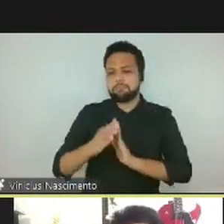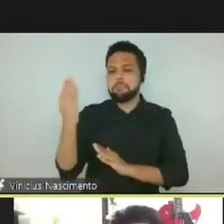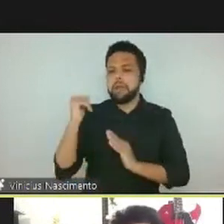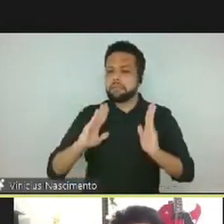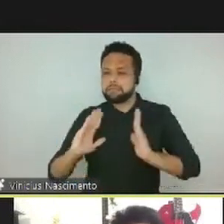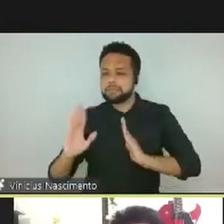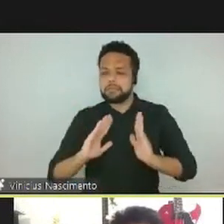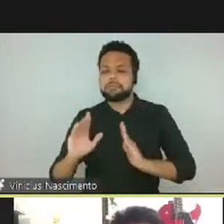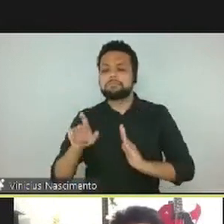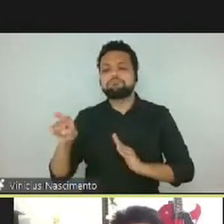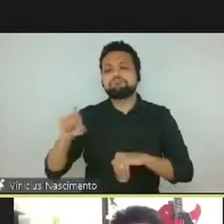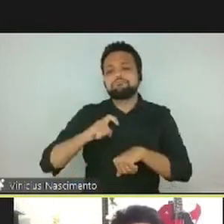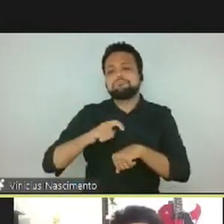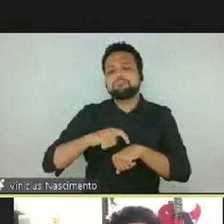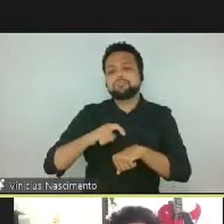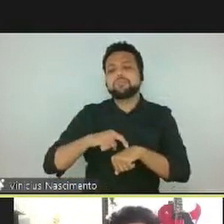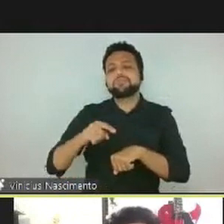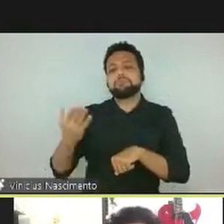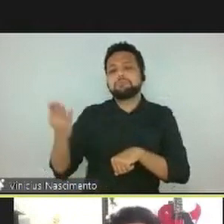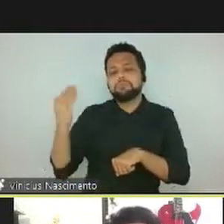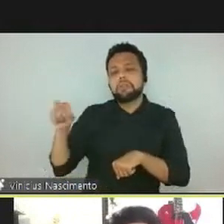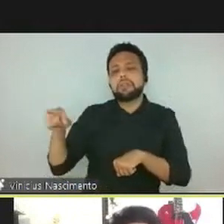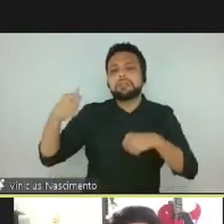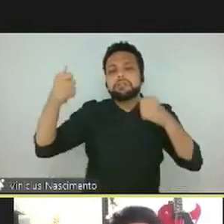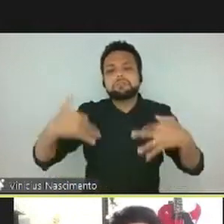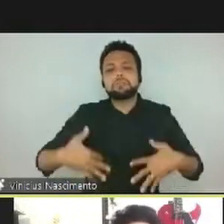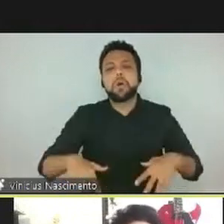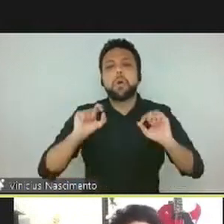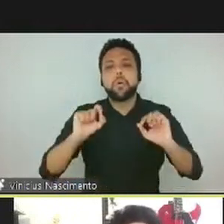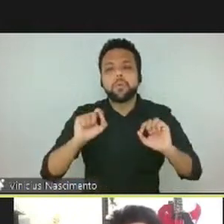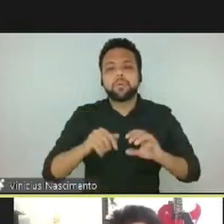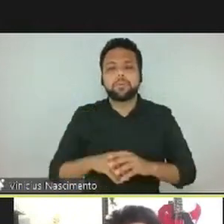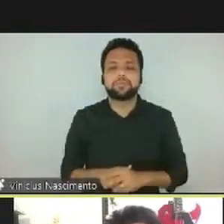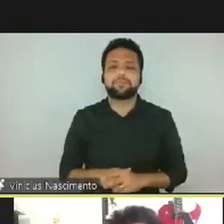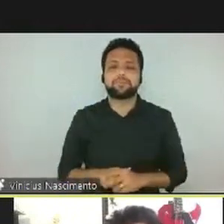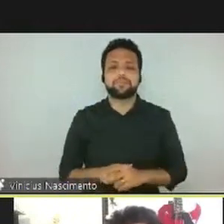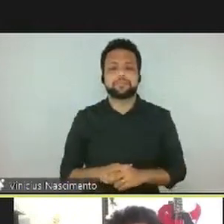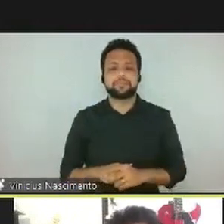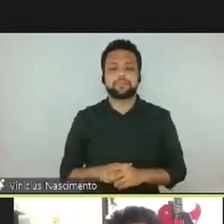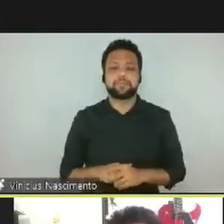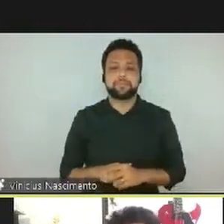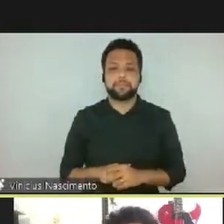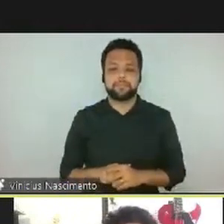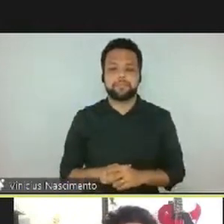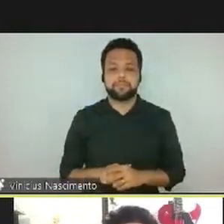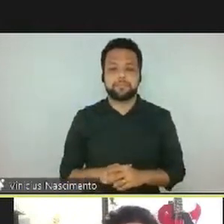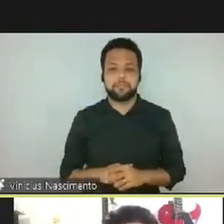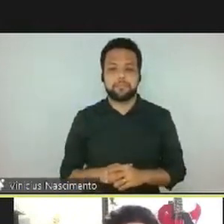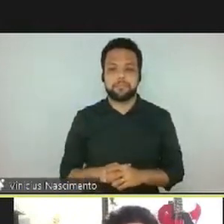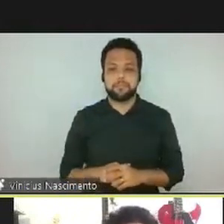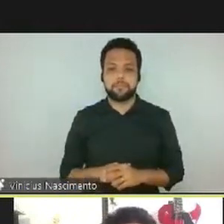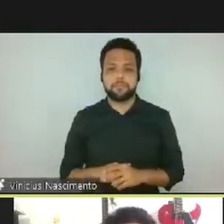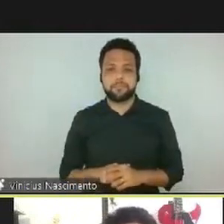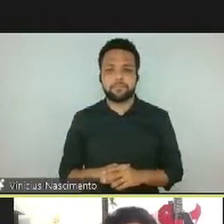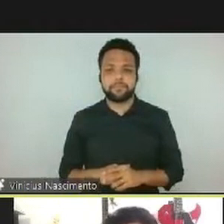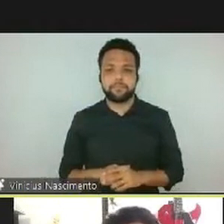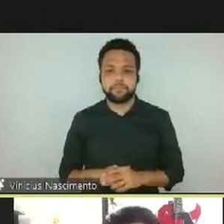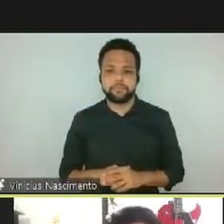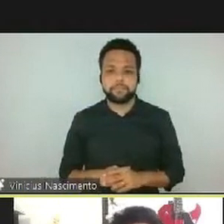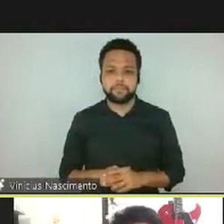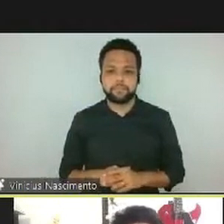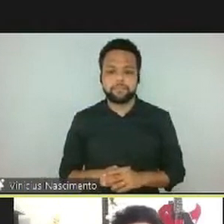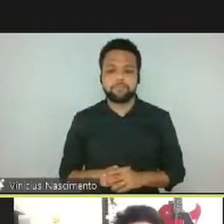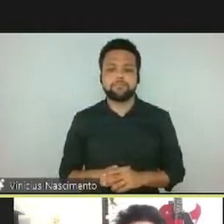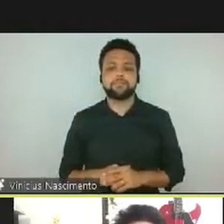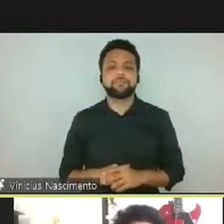certo momento, a ideia de que as fotografias trariam o nosso